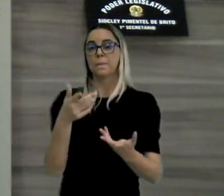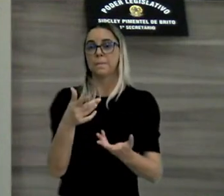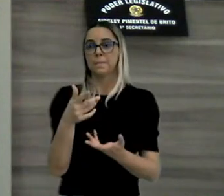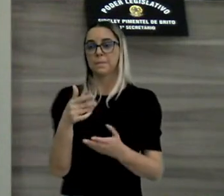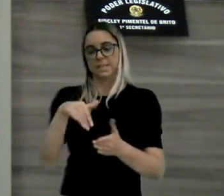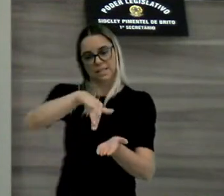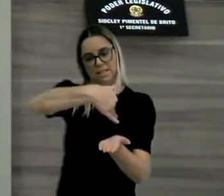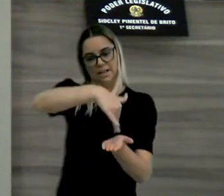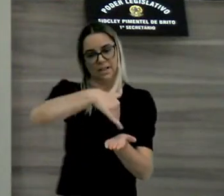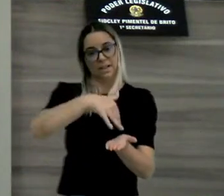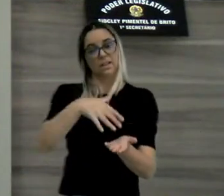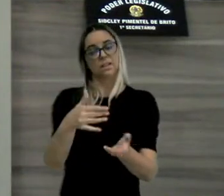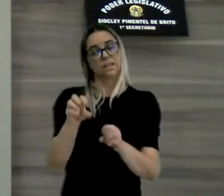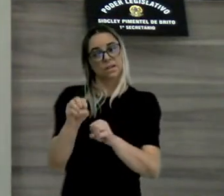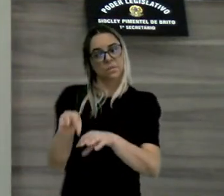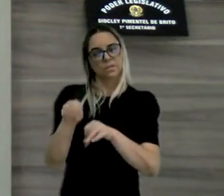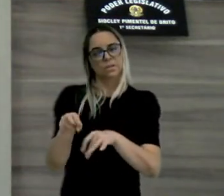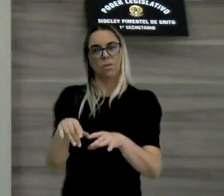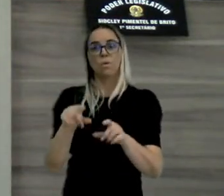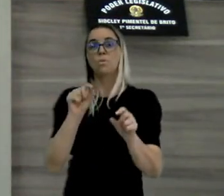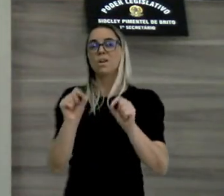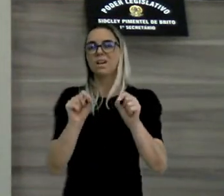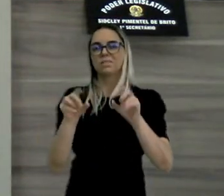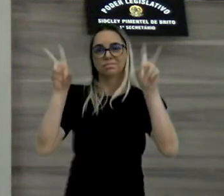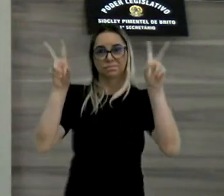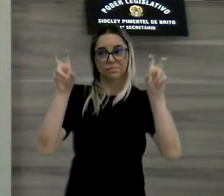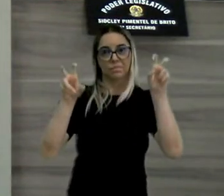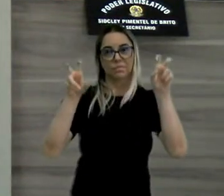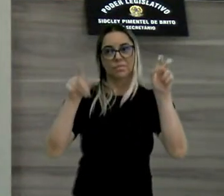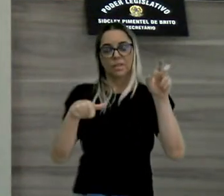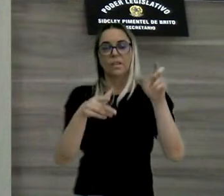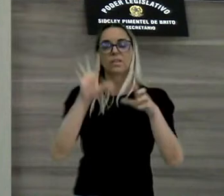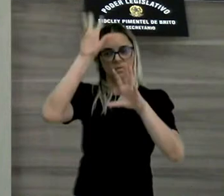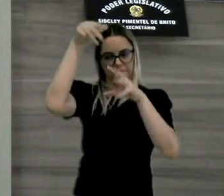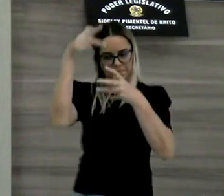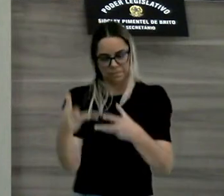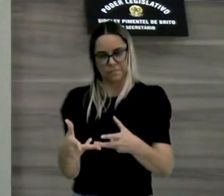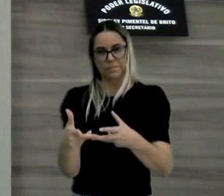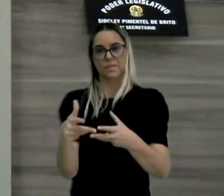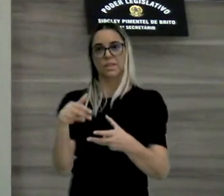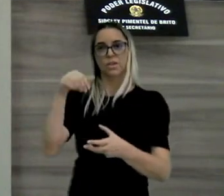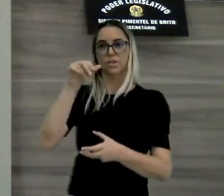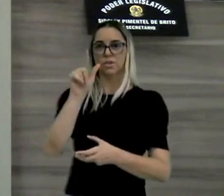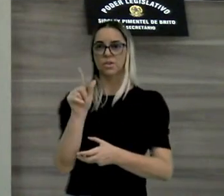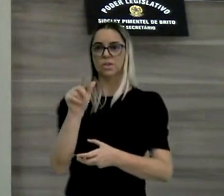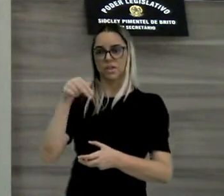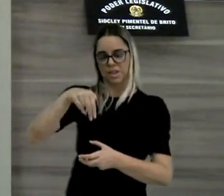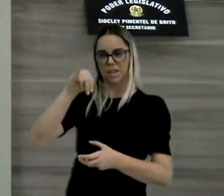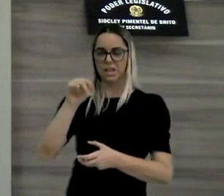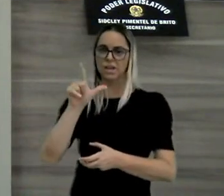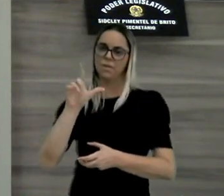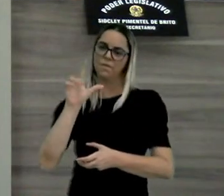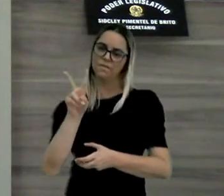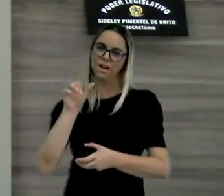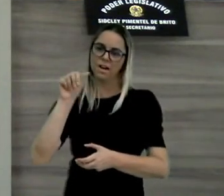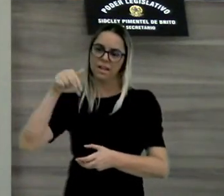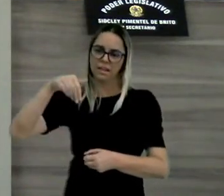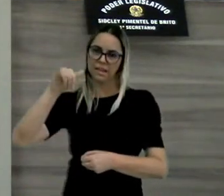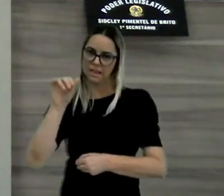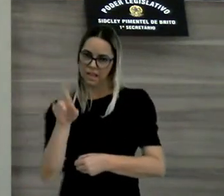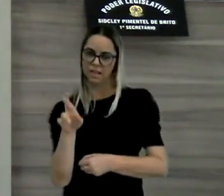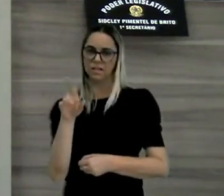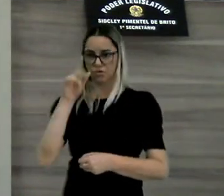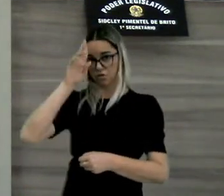superior deste Ministério que trata de assuntos em questão Atenciosamente nilvani Olimpio de Abril chefe de